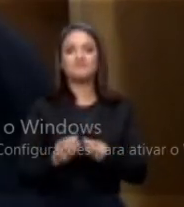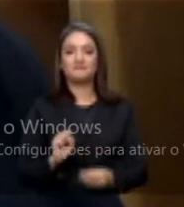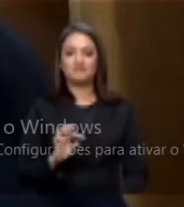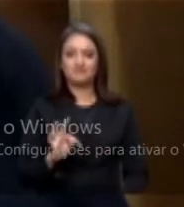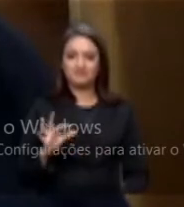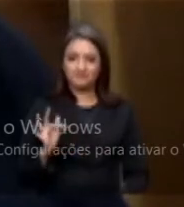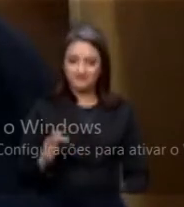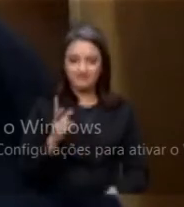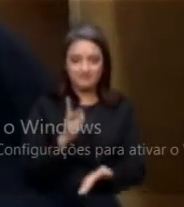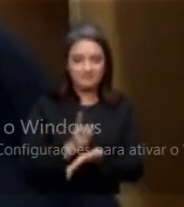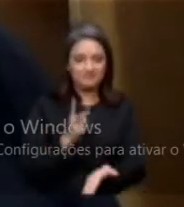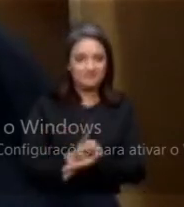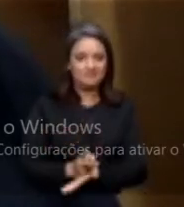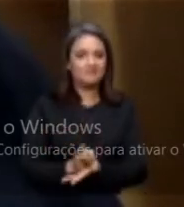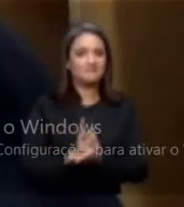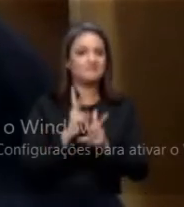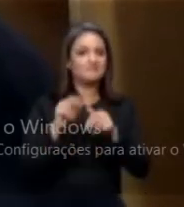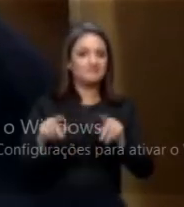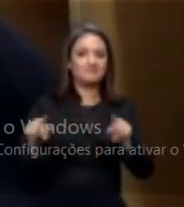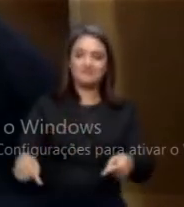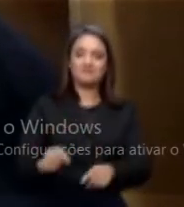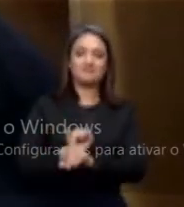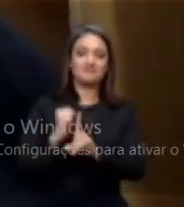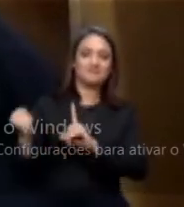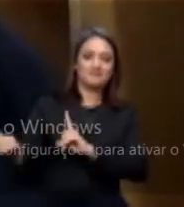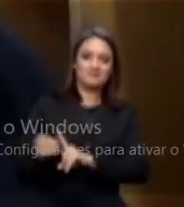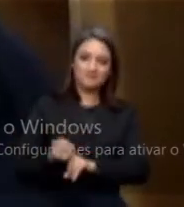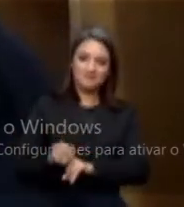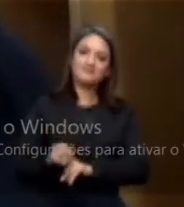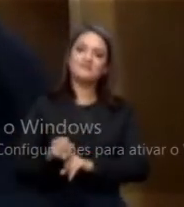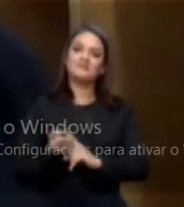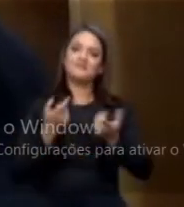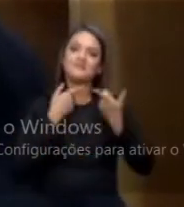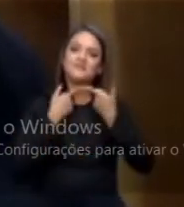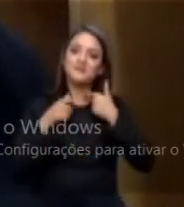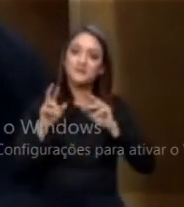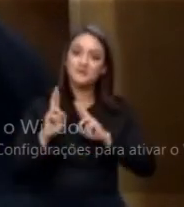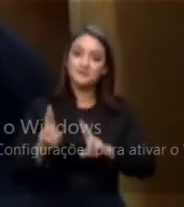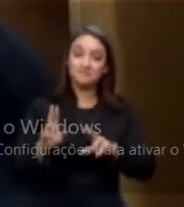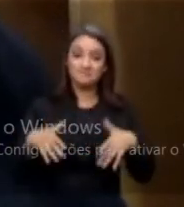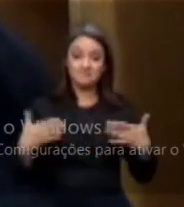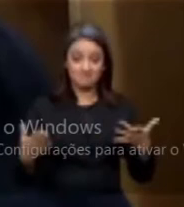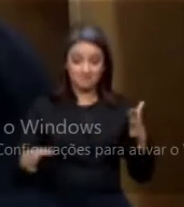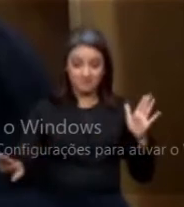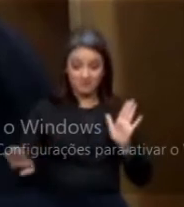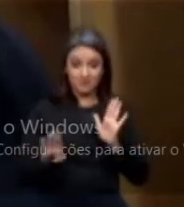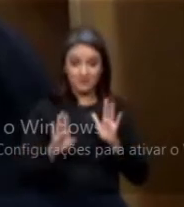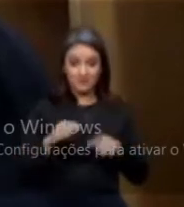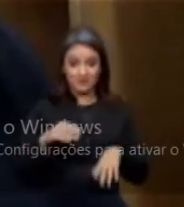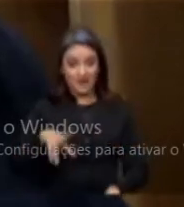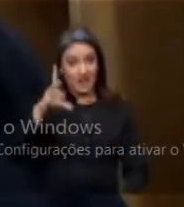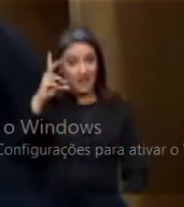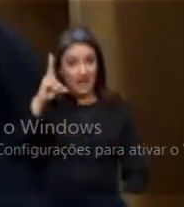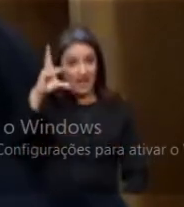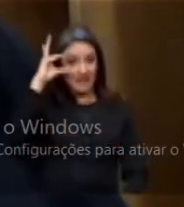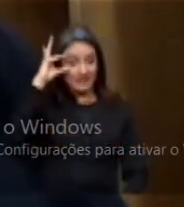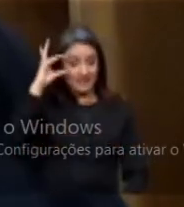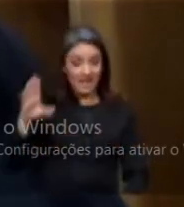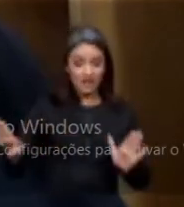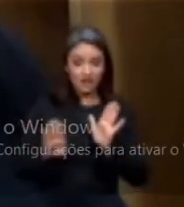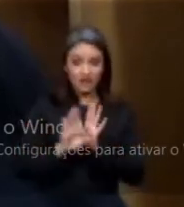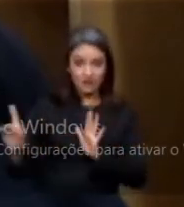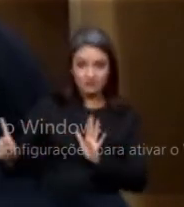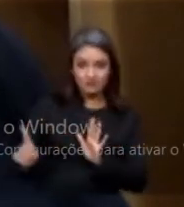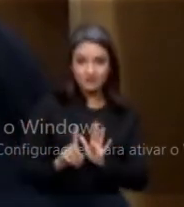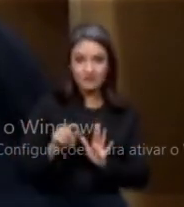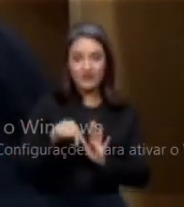sociedade política esperam da Corte. Vossa Excelência, quando chega à Corte, vem como um presente que a